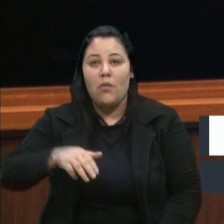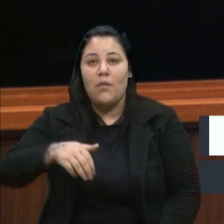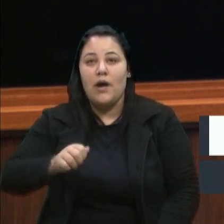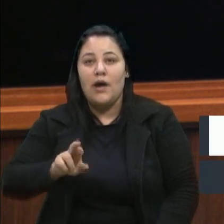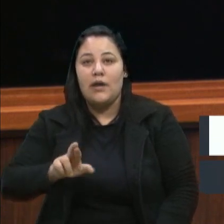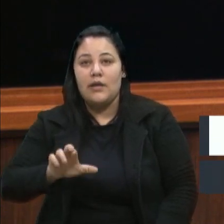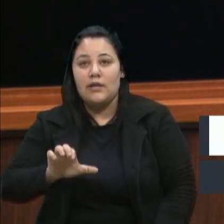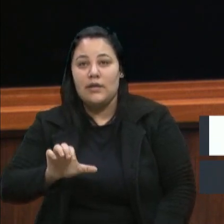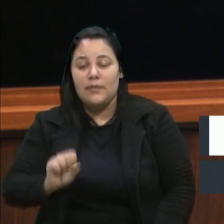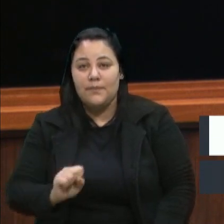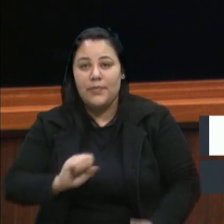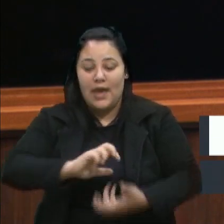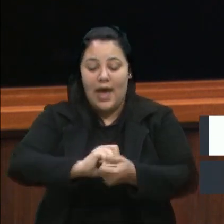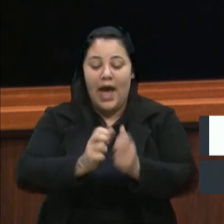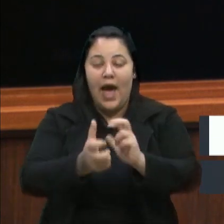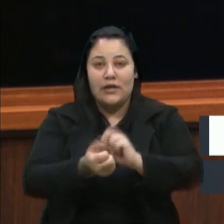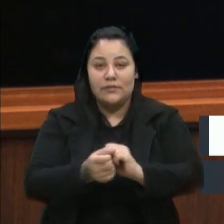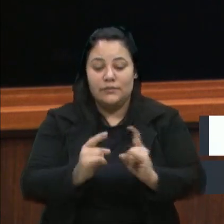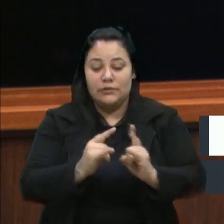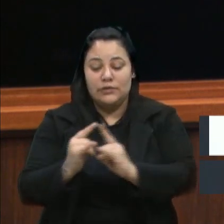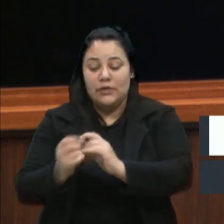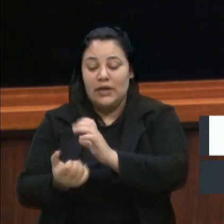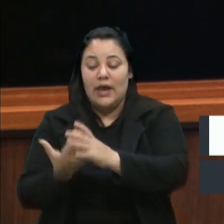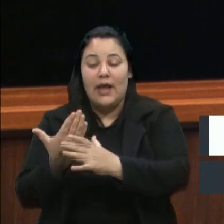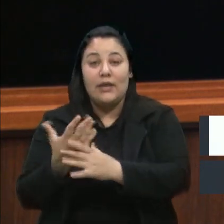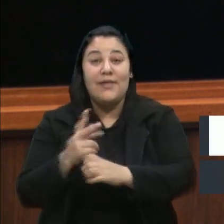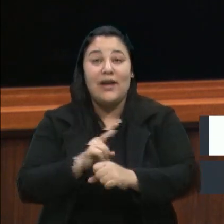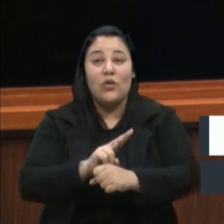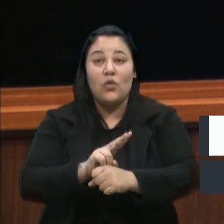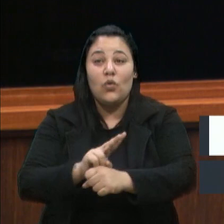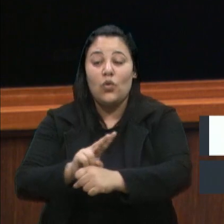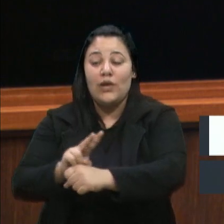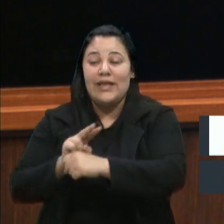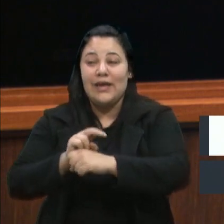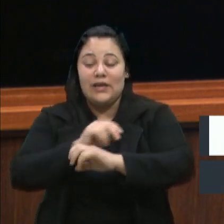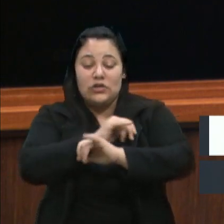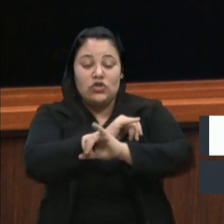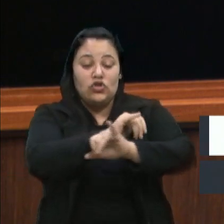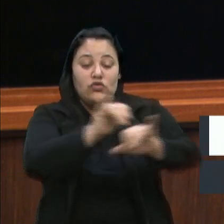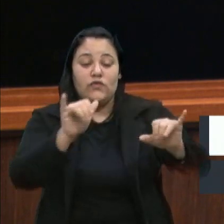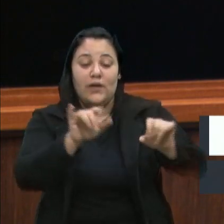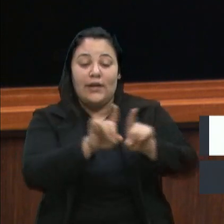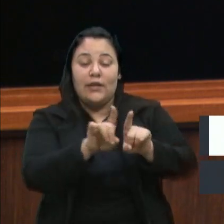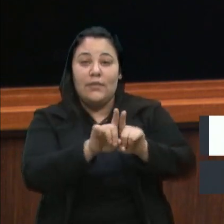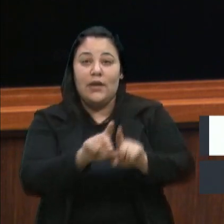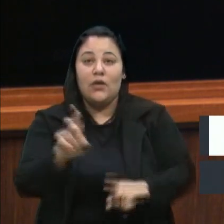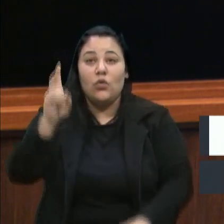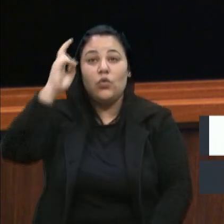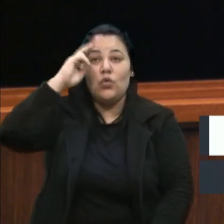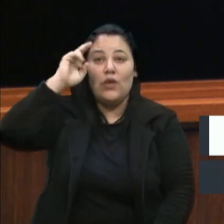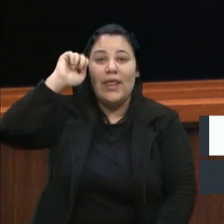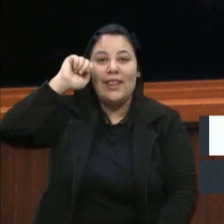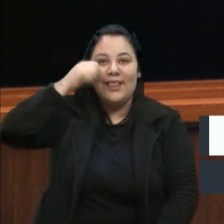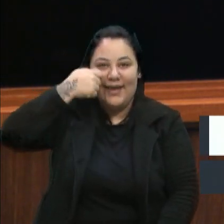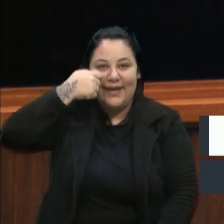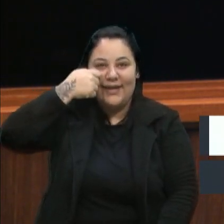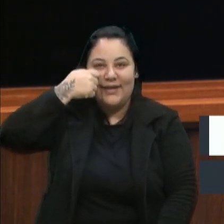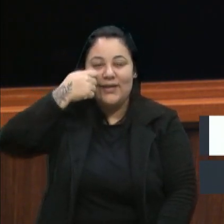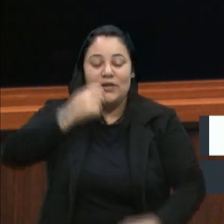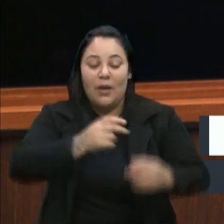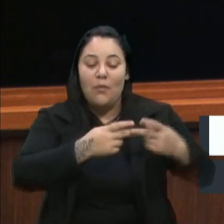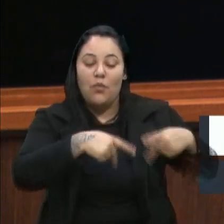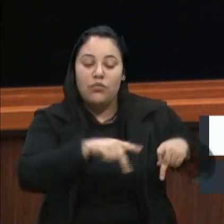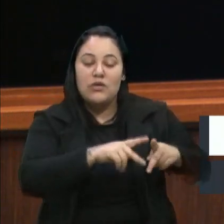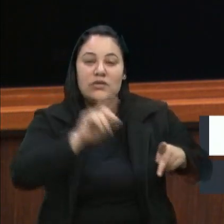criada para preservar e divulgar a cultura negra, né? A cultura do povo